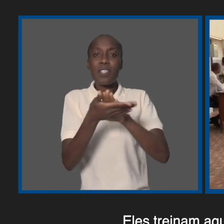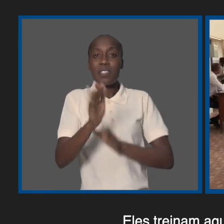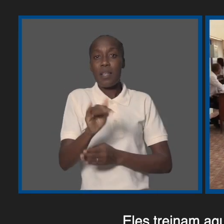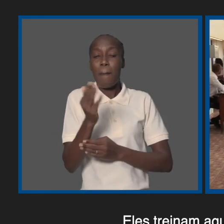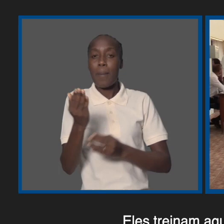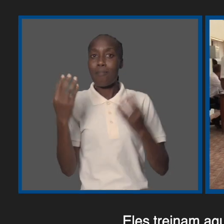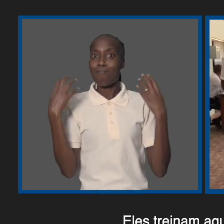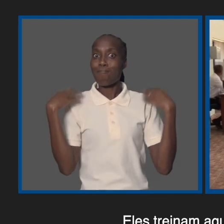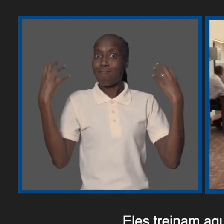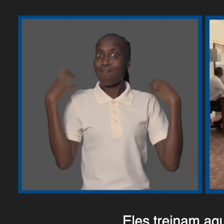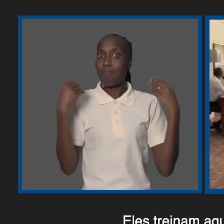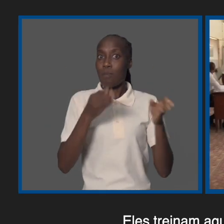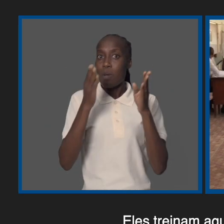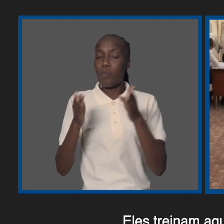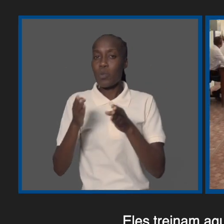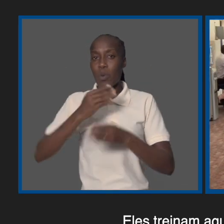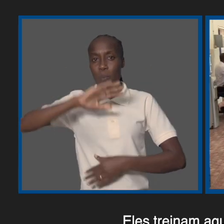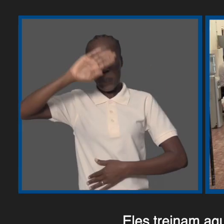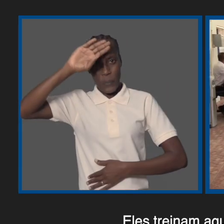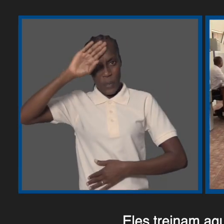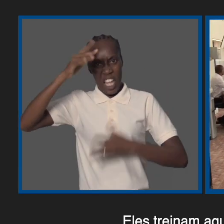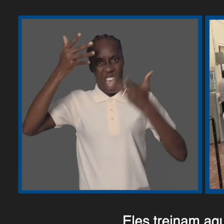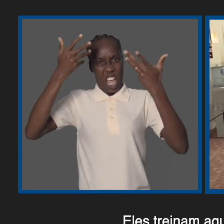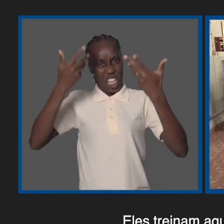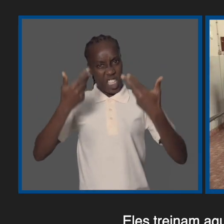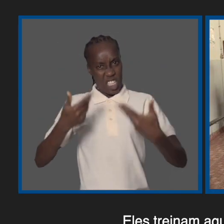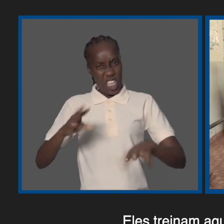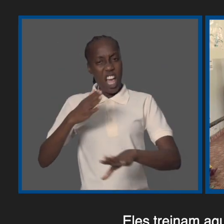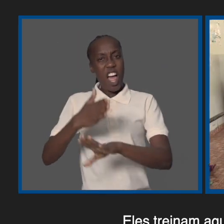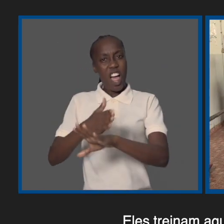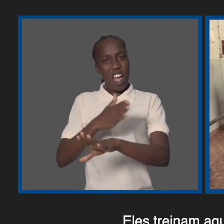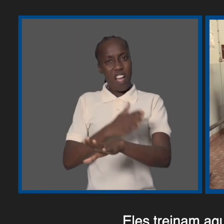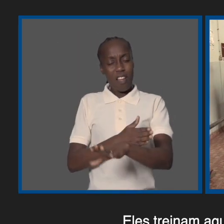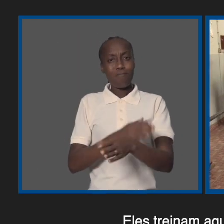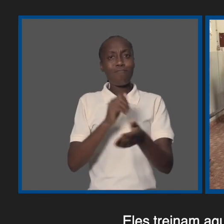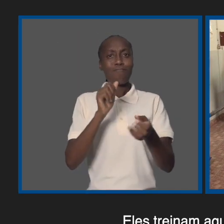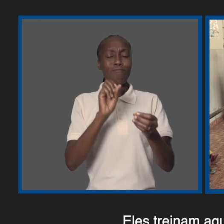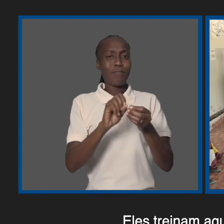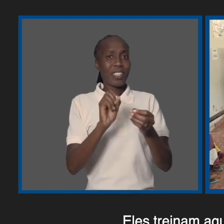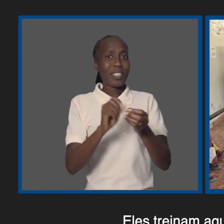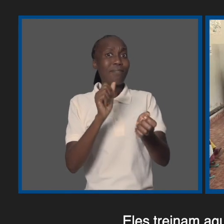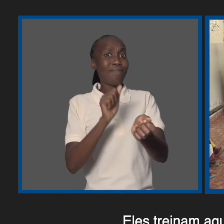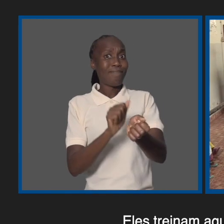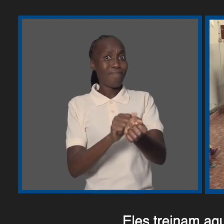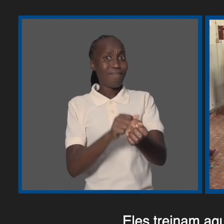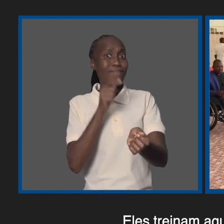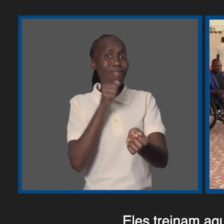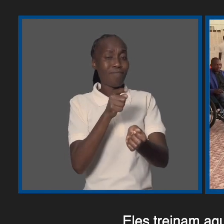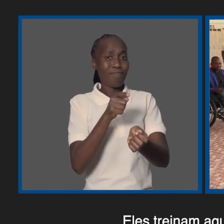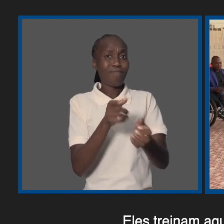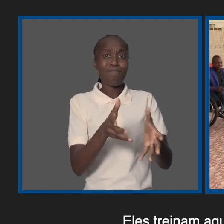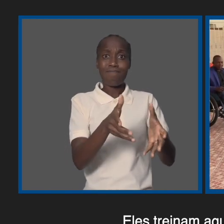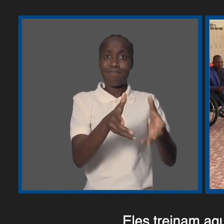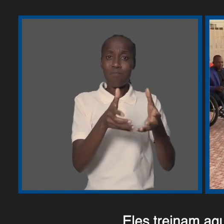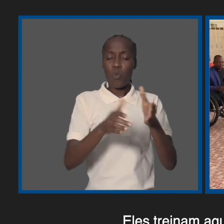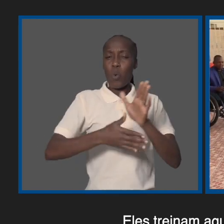Exato. Depois de serem confeccionados os aparelhos, eles vêm treinar. Também, antes mesmo de serem confeccionados os